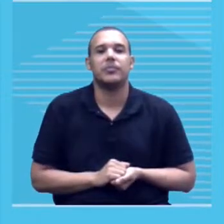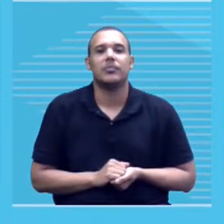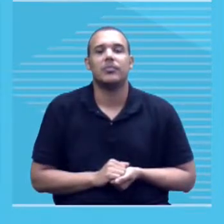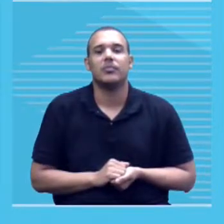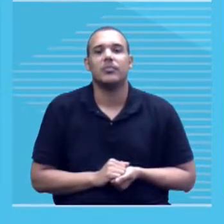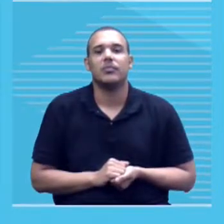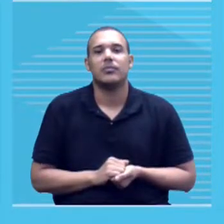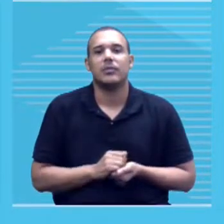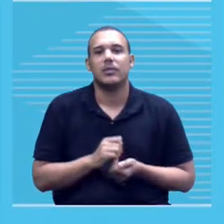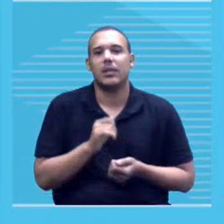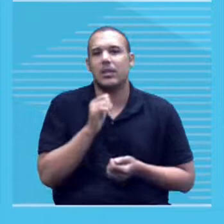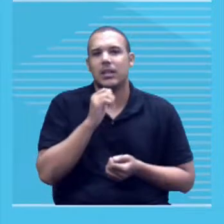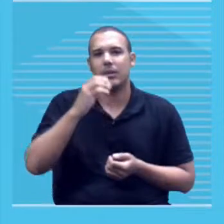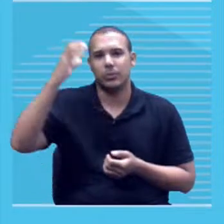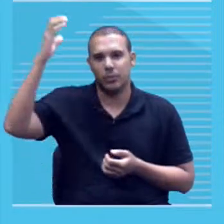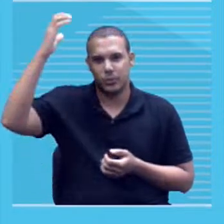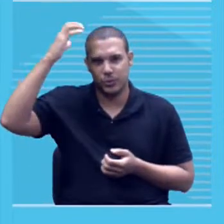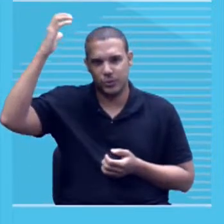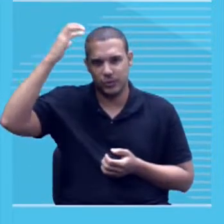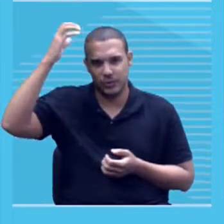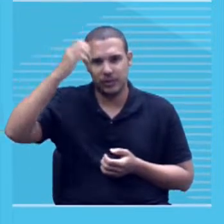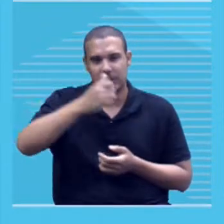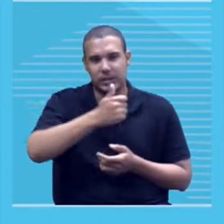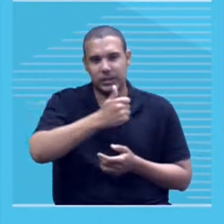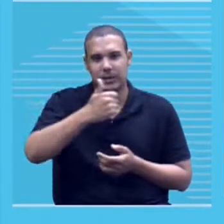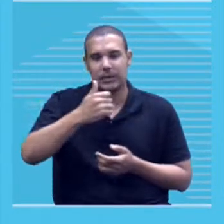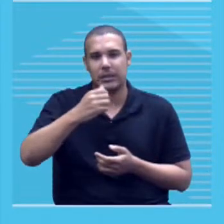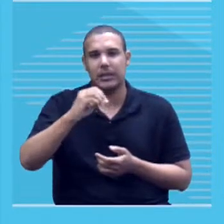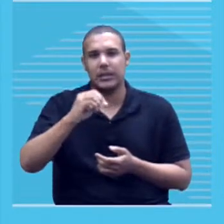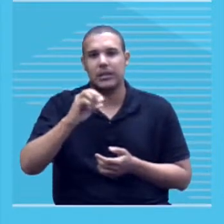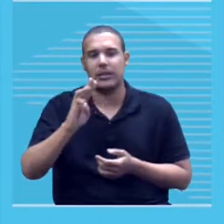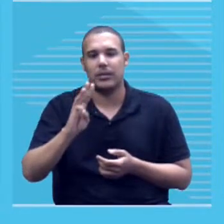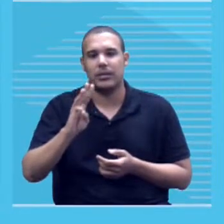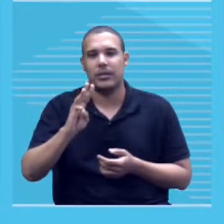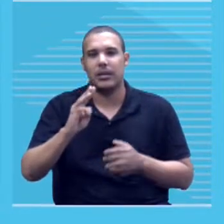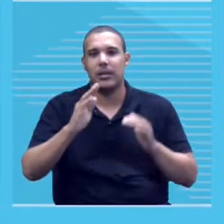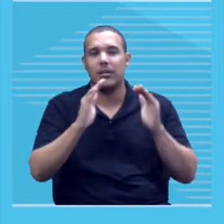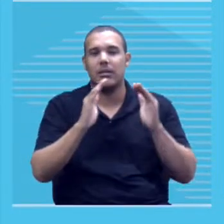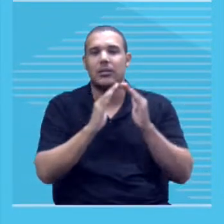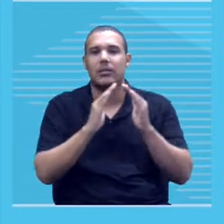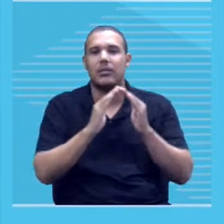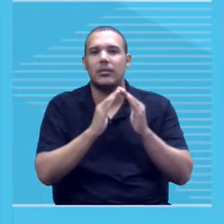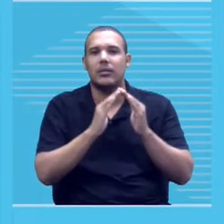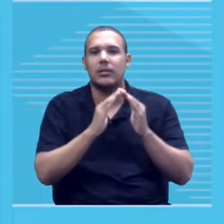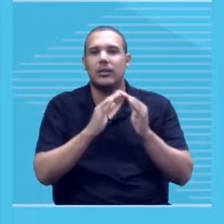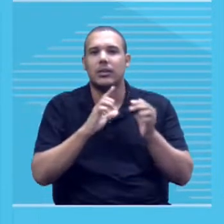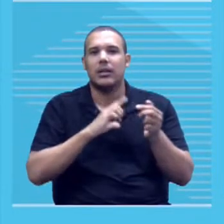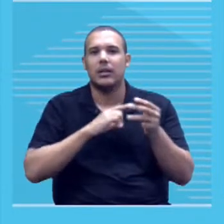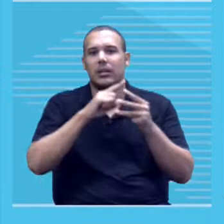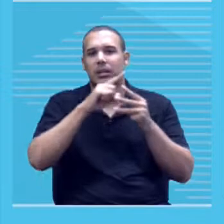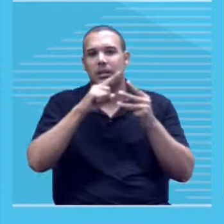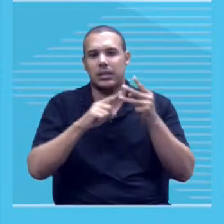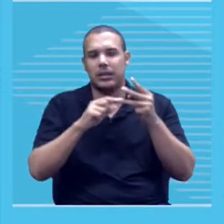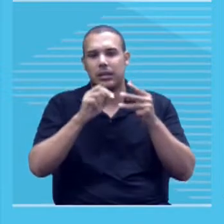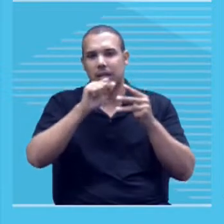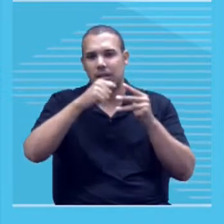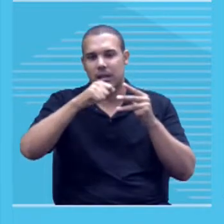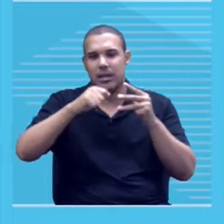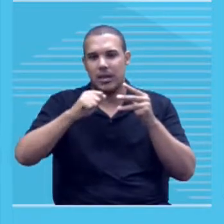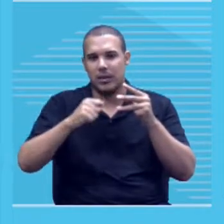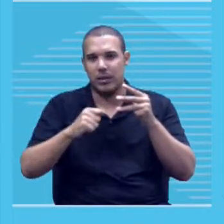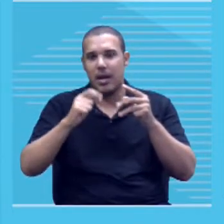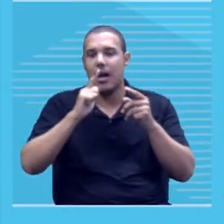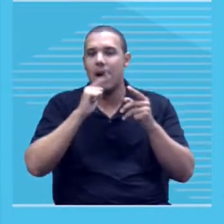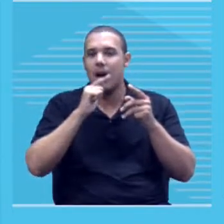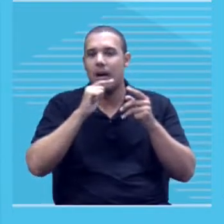Suponha que um chuveiro instalado em uma rede elétrica de 110 volts em uma residência possua 3 posições de regulagem de temperatura da